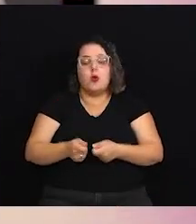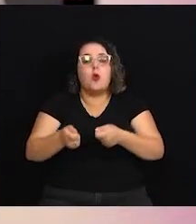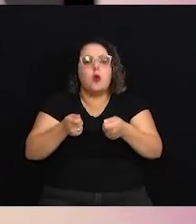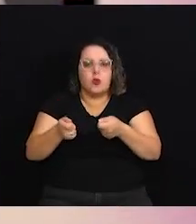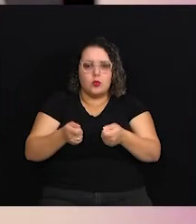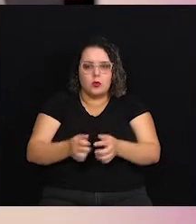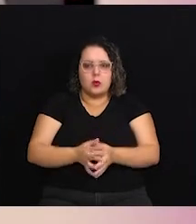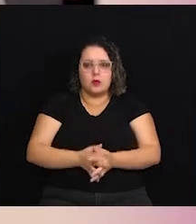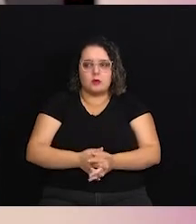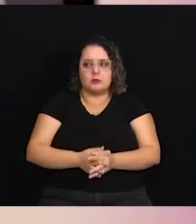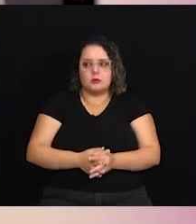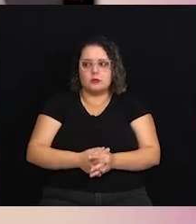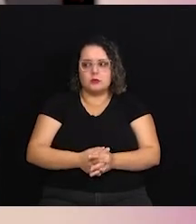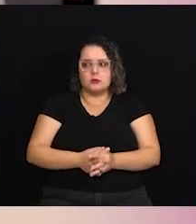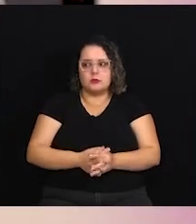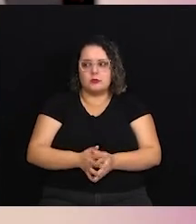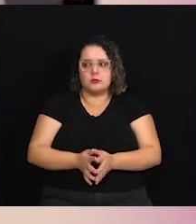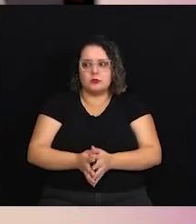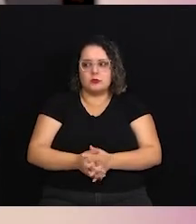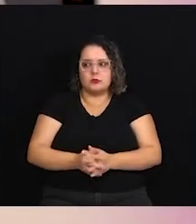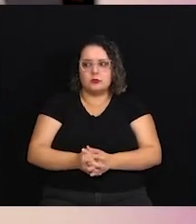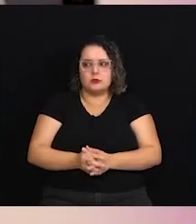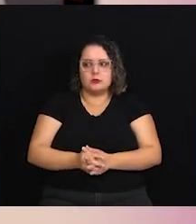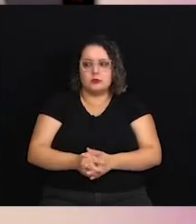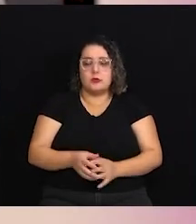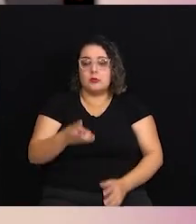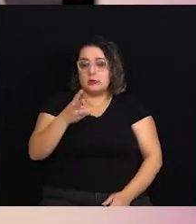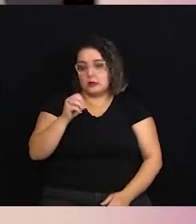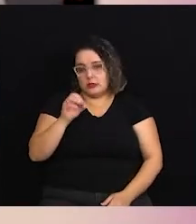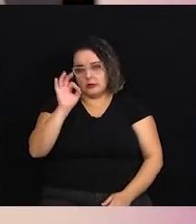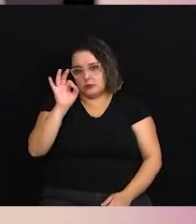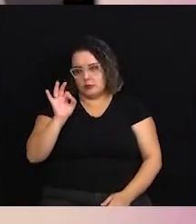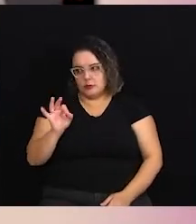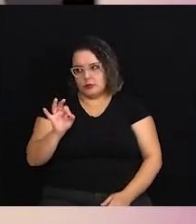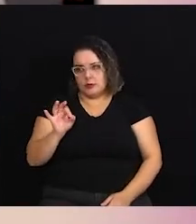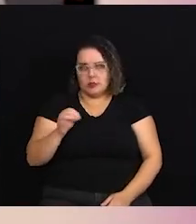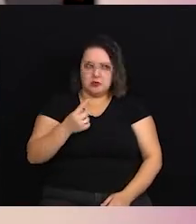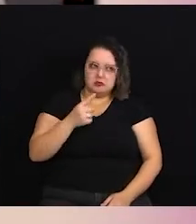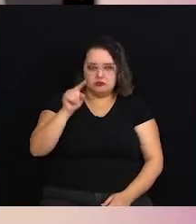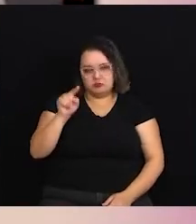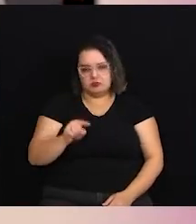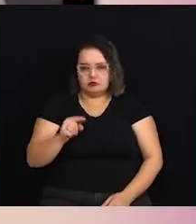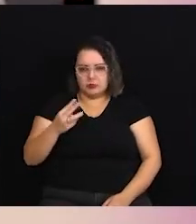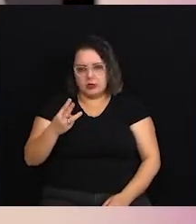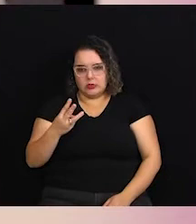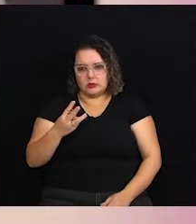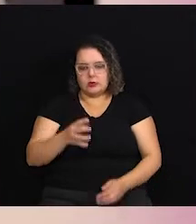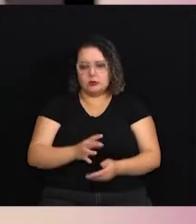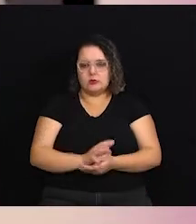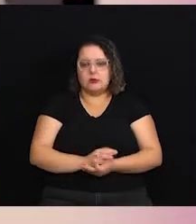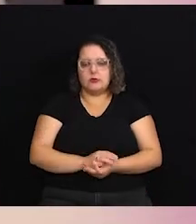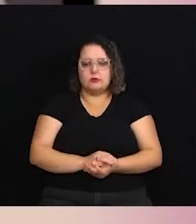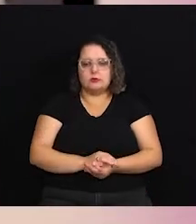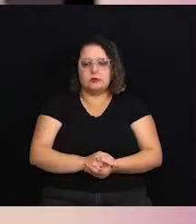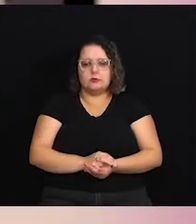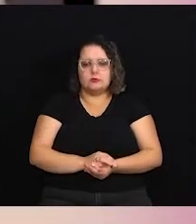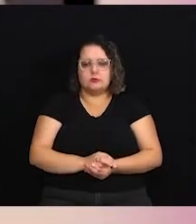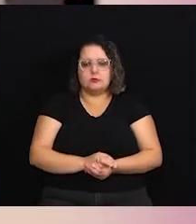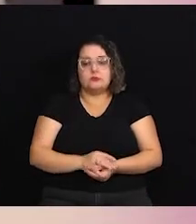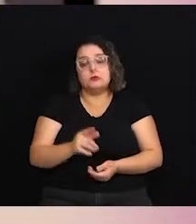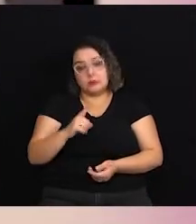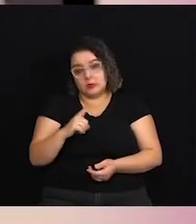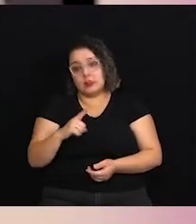a dupla o ano trinta por cento vão dizer um terço aí que seja Elas